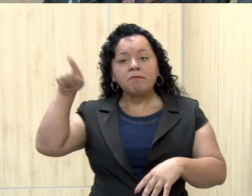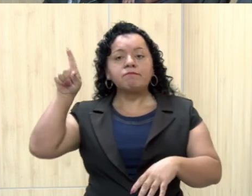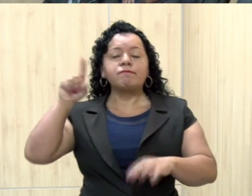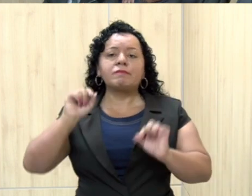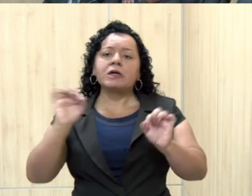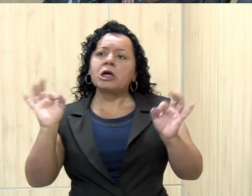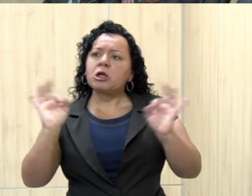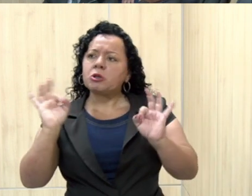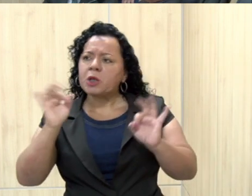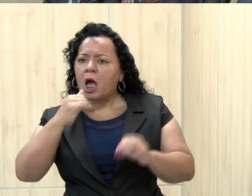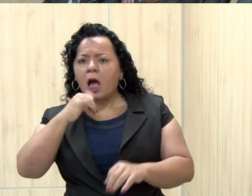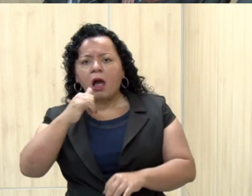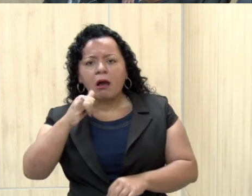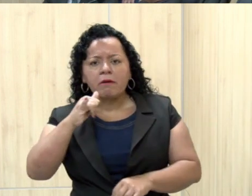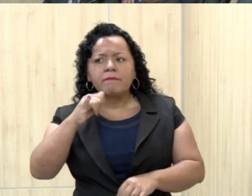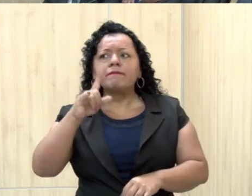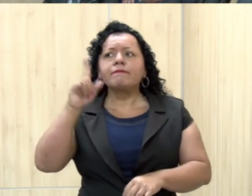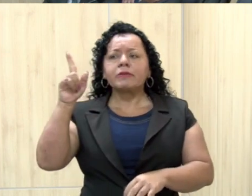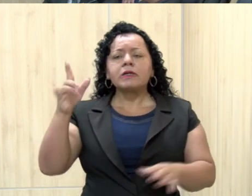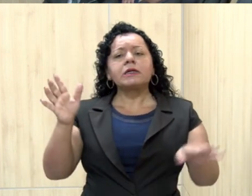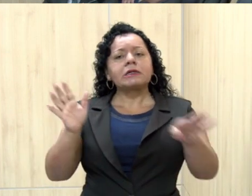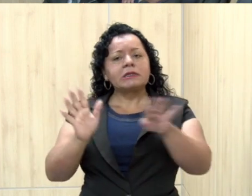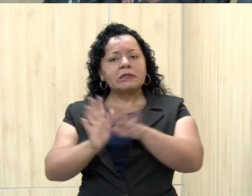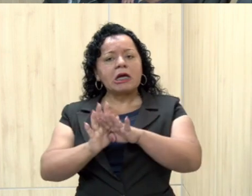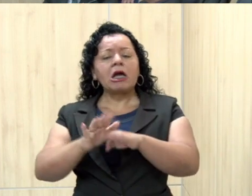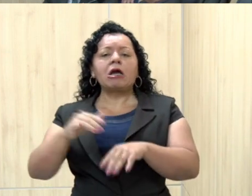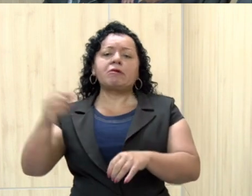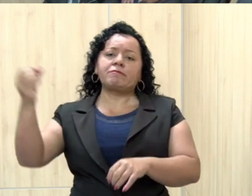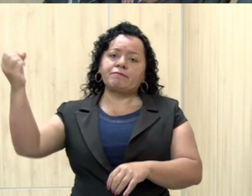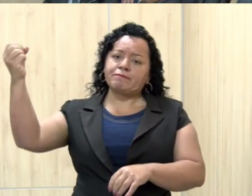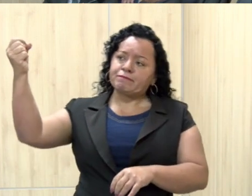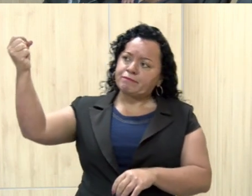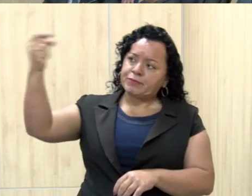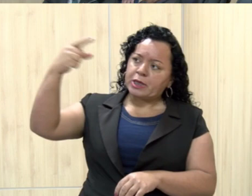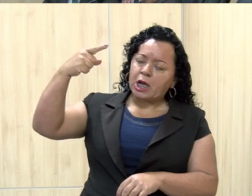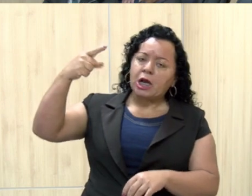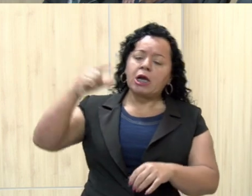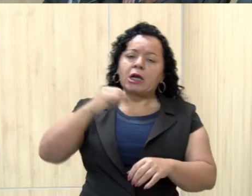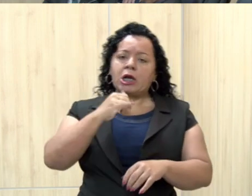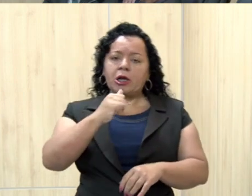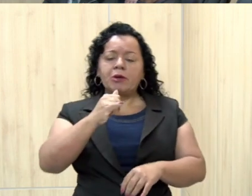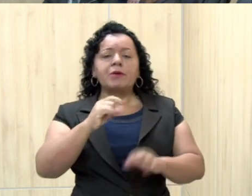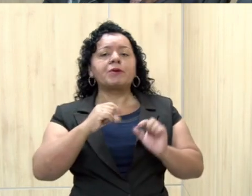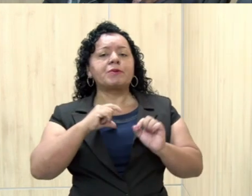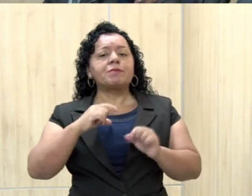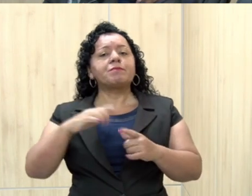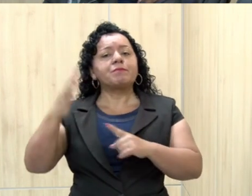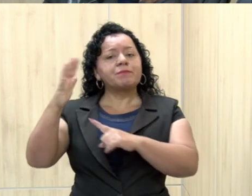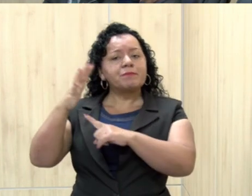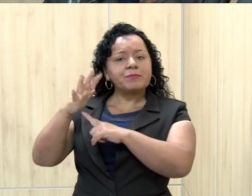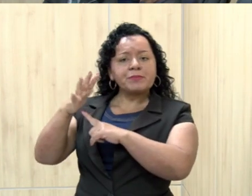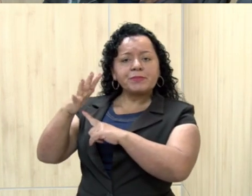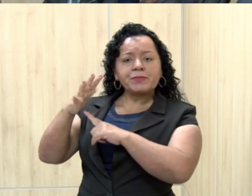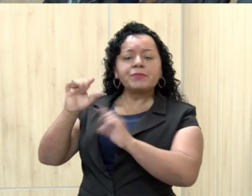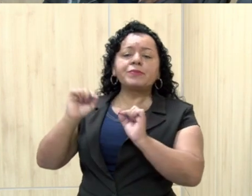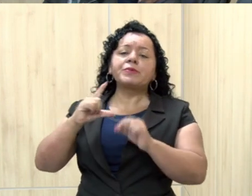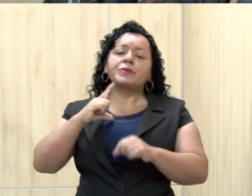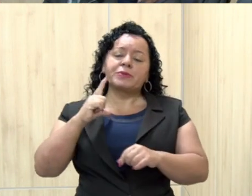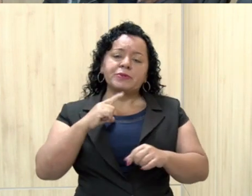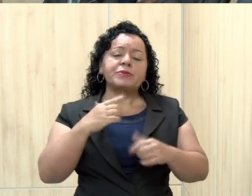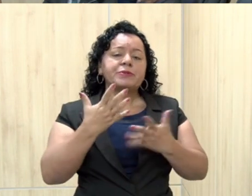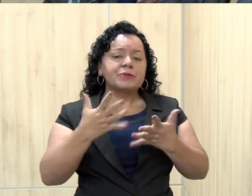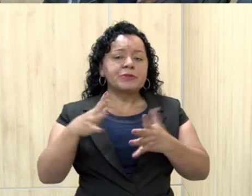fala não tem energia chega lá o cara tem energia solar tem uma anteninha e tem sinal ele compra de alguém né Então